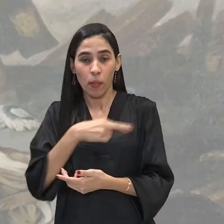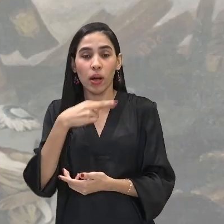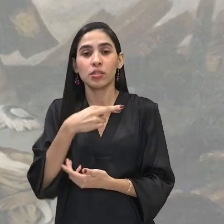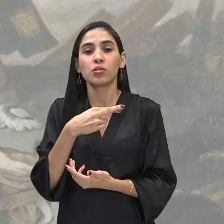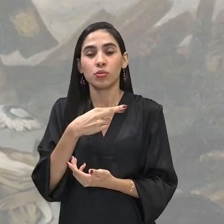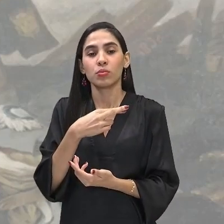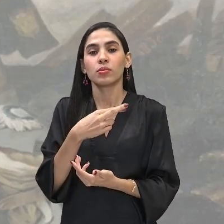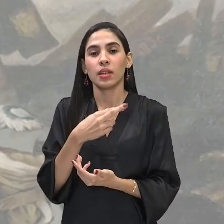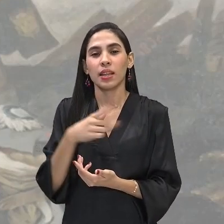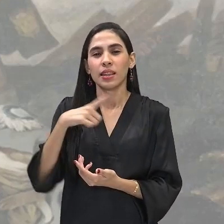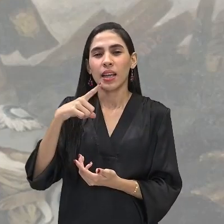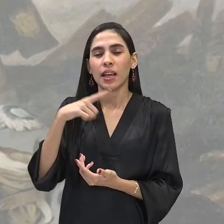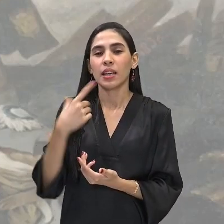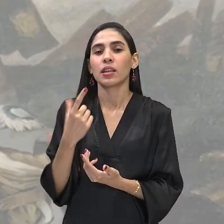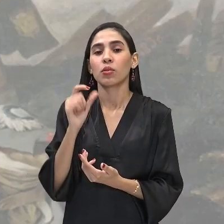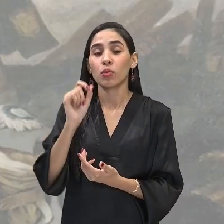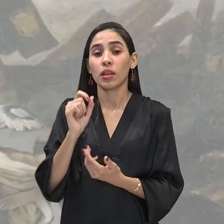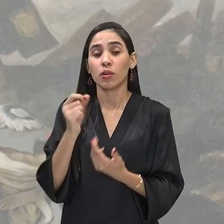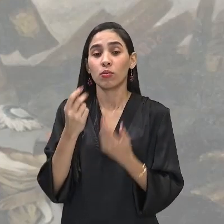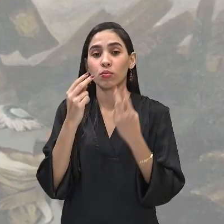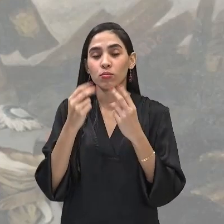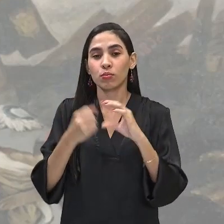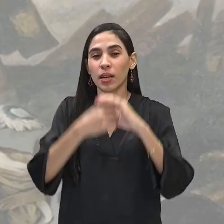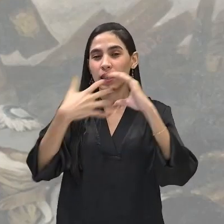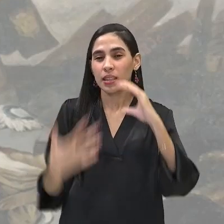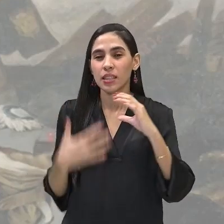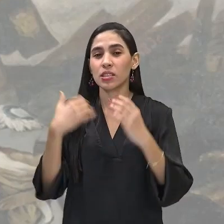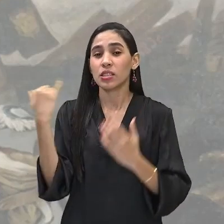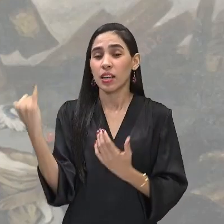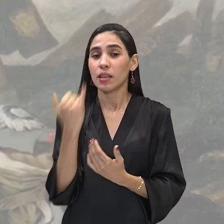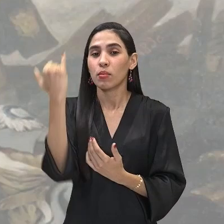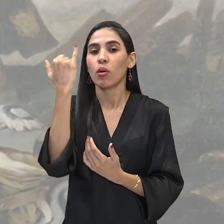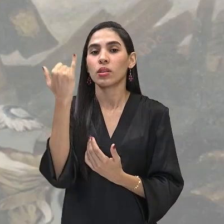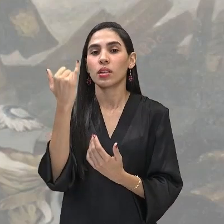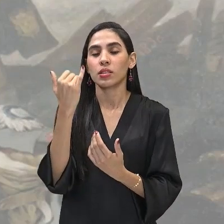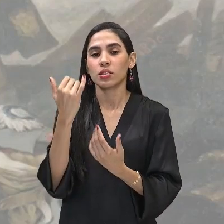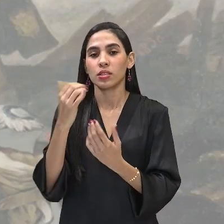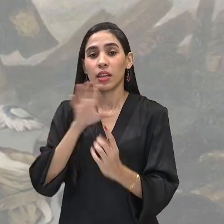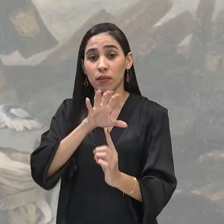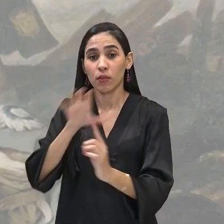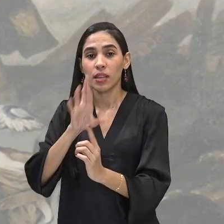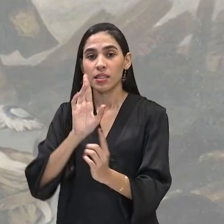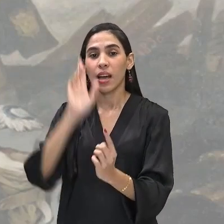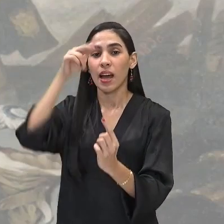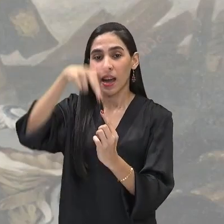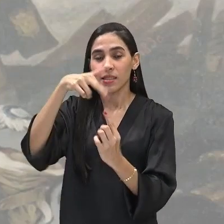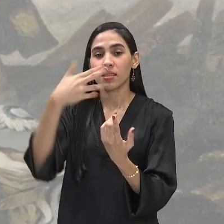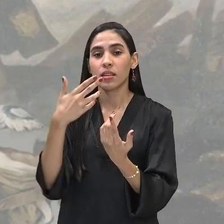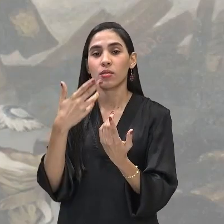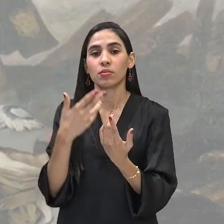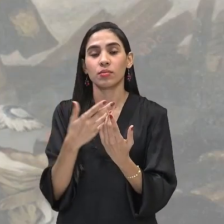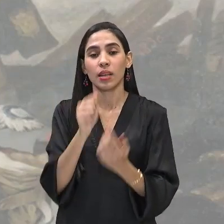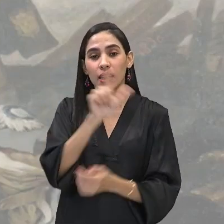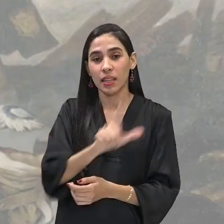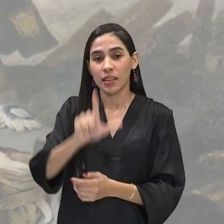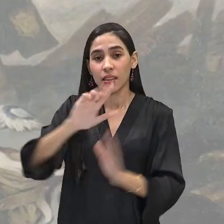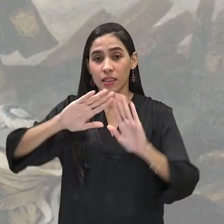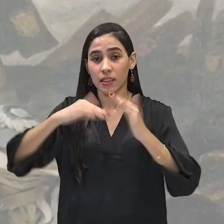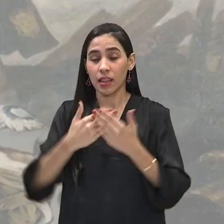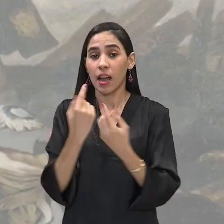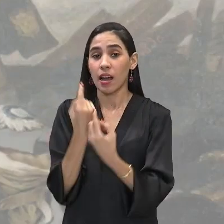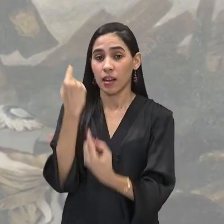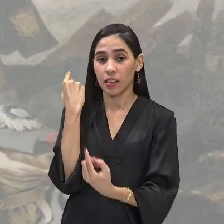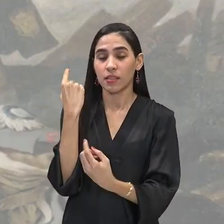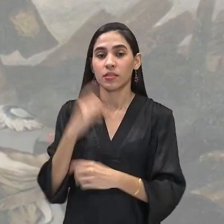posicionar contrariamente ao uso da razão da escola anterior, da escola literária anterior,